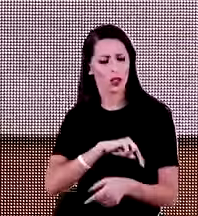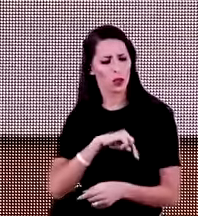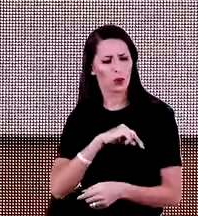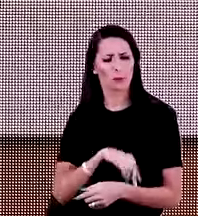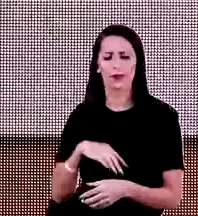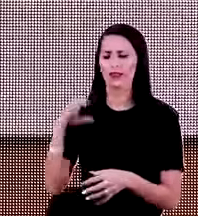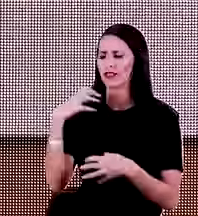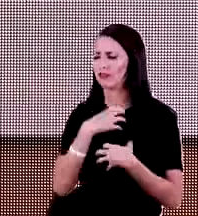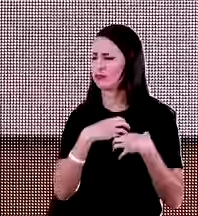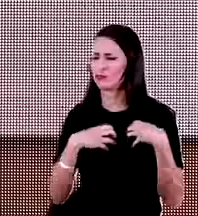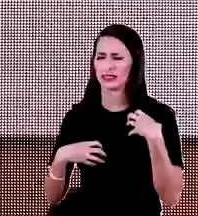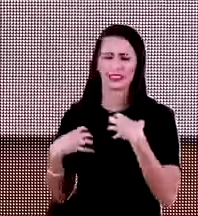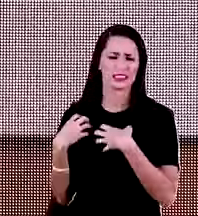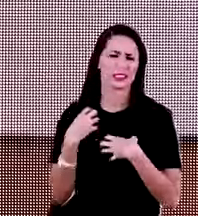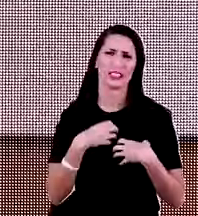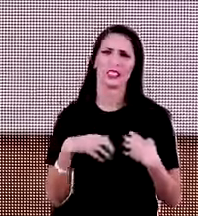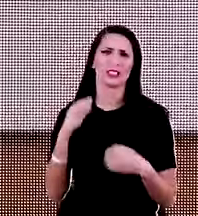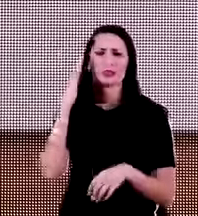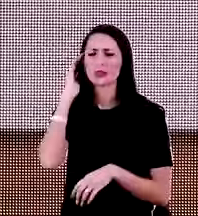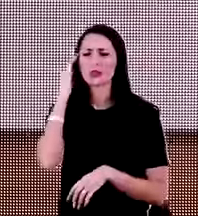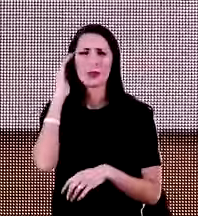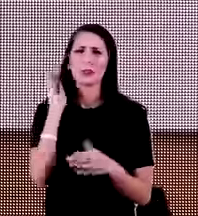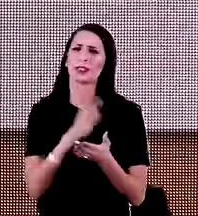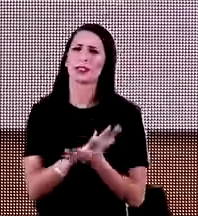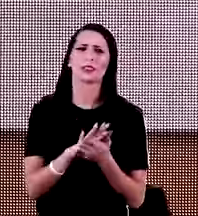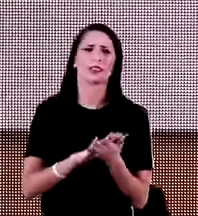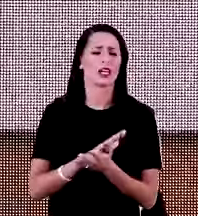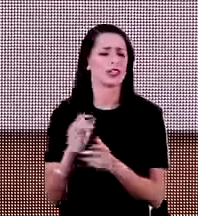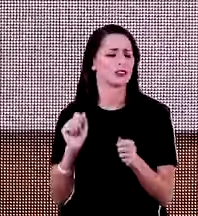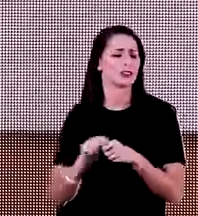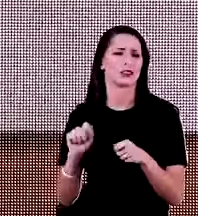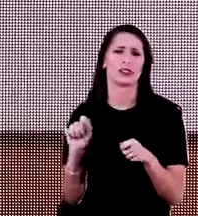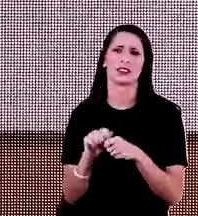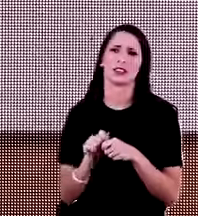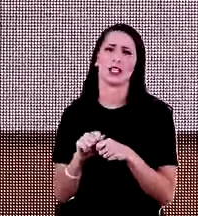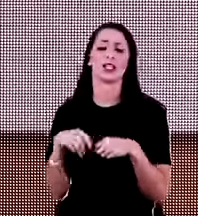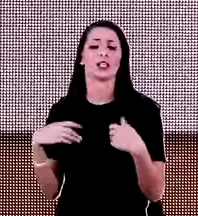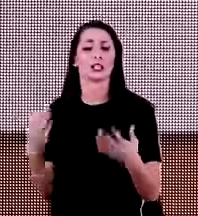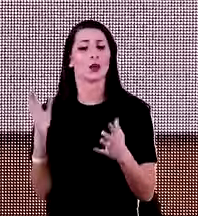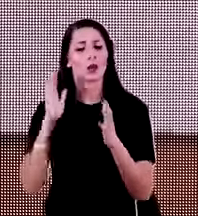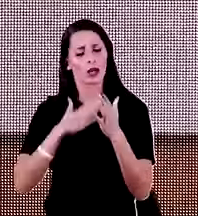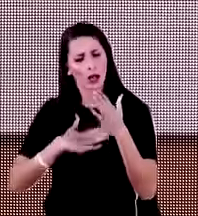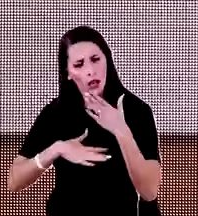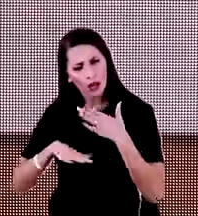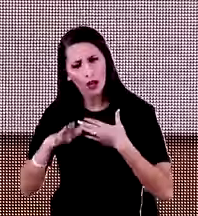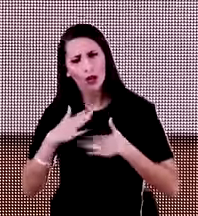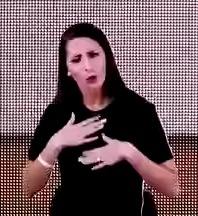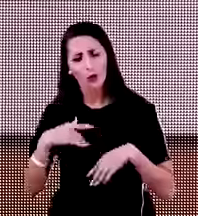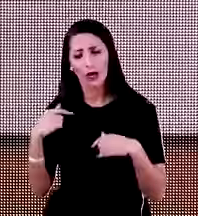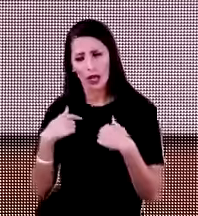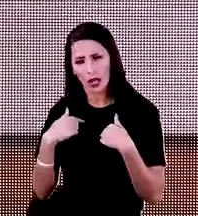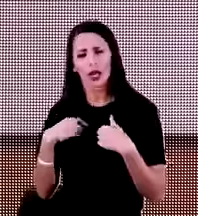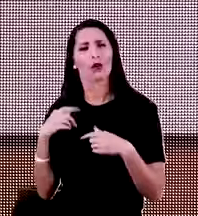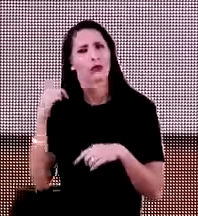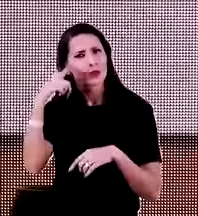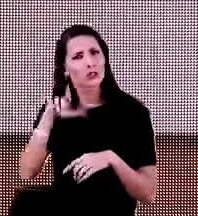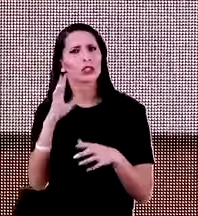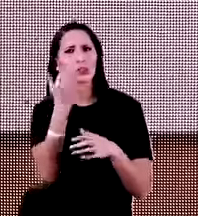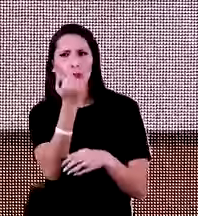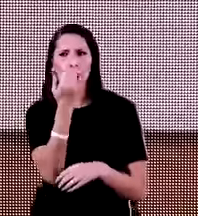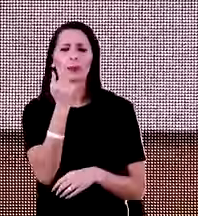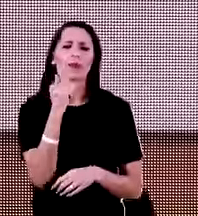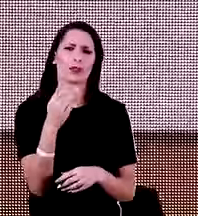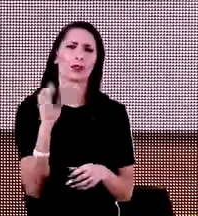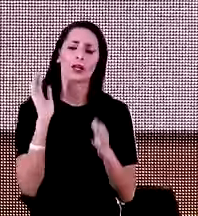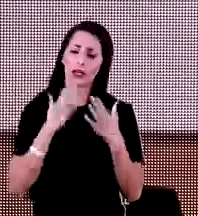Aí Ruth, calma Noemi, calma, tem jeito. Deixa eu ir ali colher espigas. Calma, eu vou dar um jeito. Deixa eu arranjar comida. Eu vou arranjar comida para a